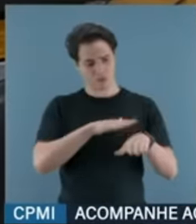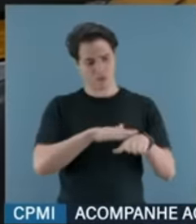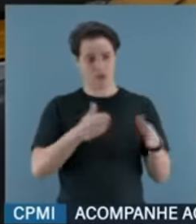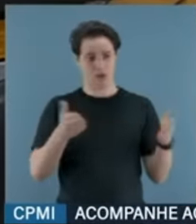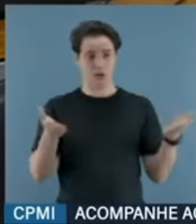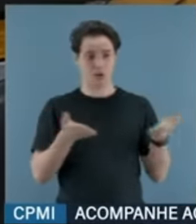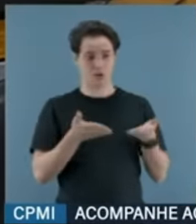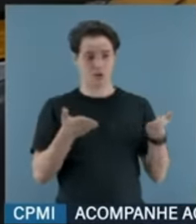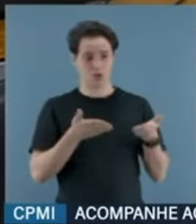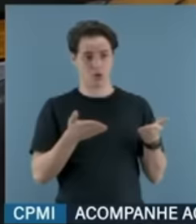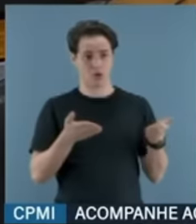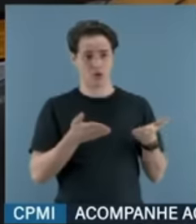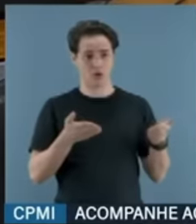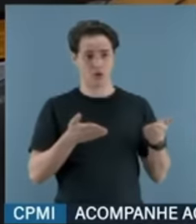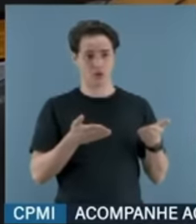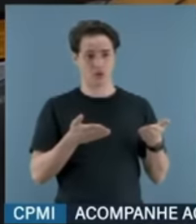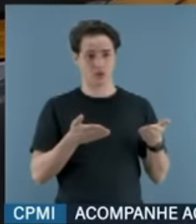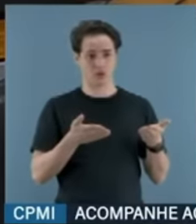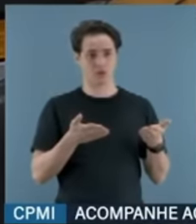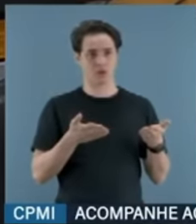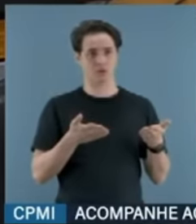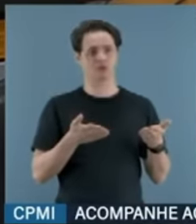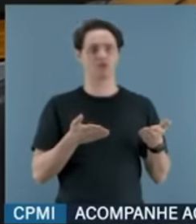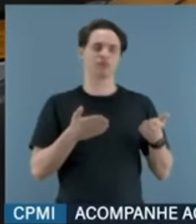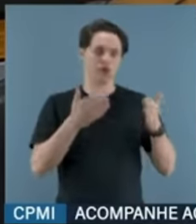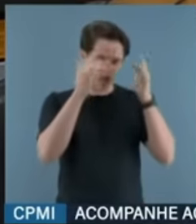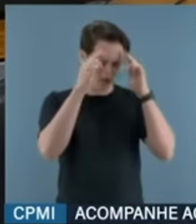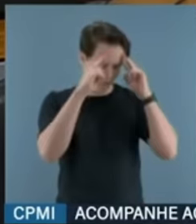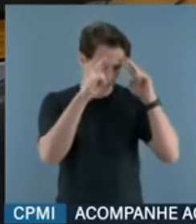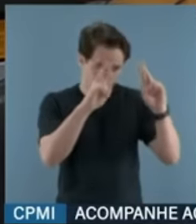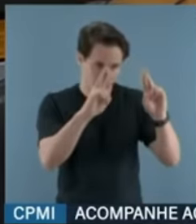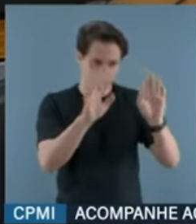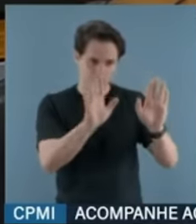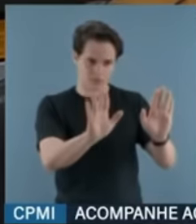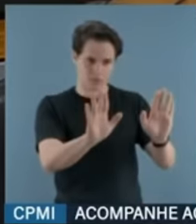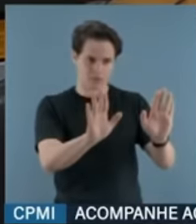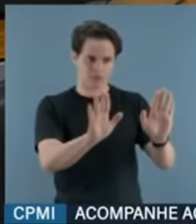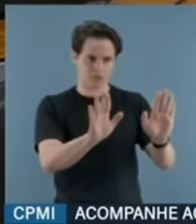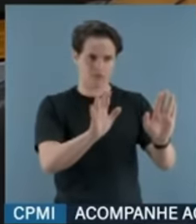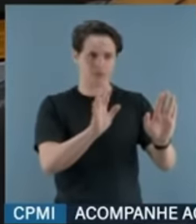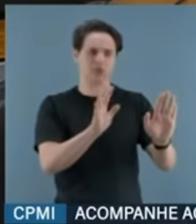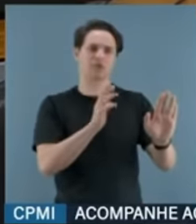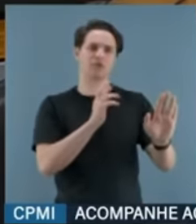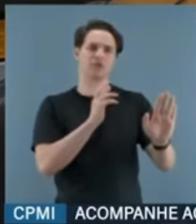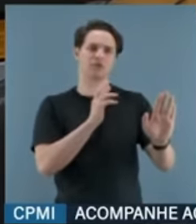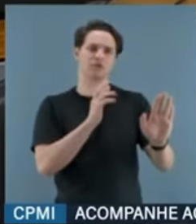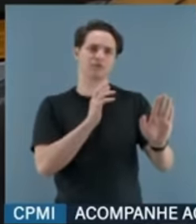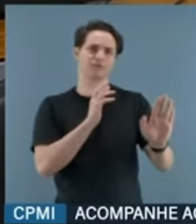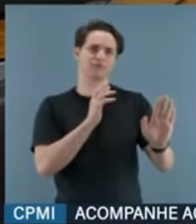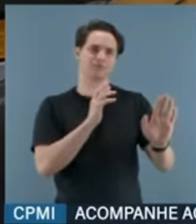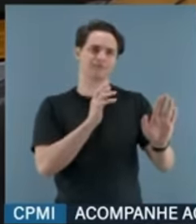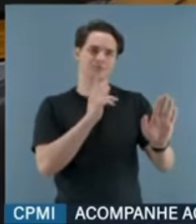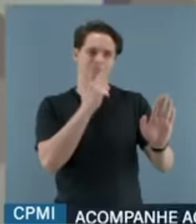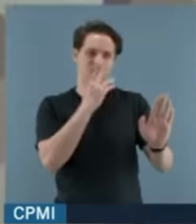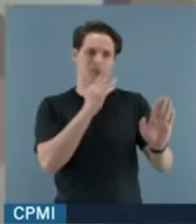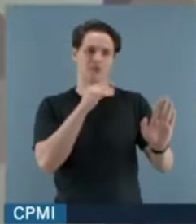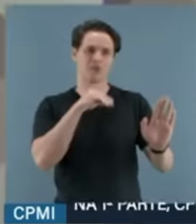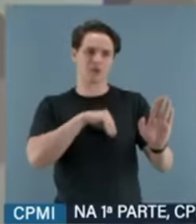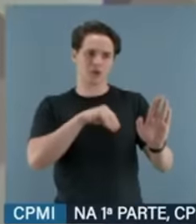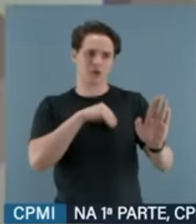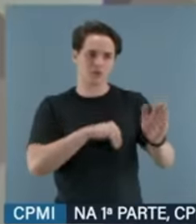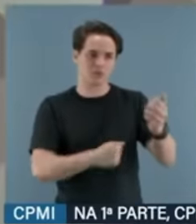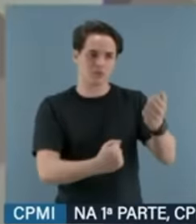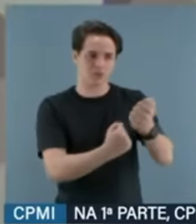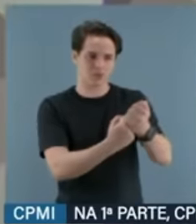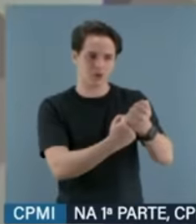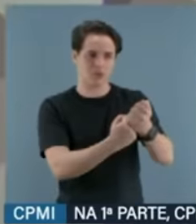está vivendo, assim, com todo respeito, do quê? Faz falta o soldo do senhor para